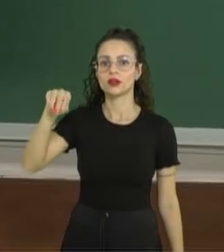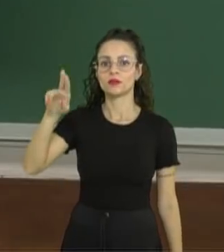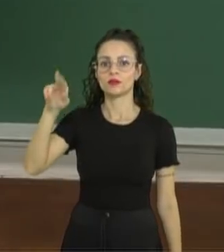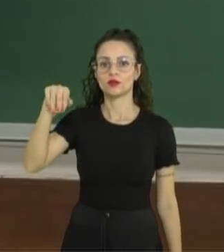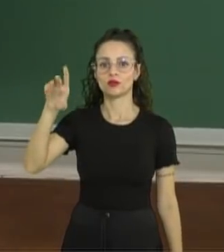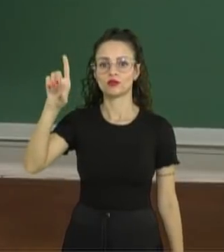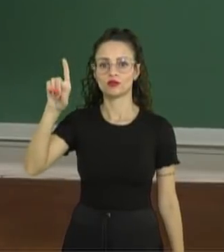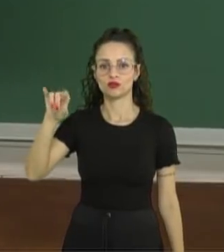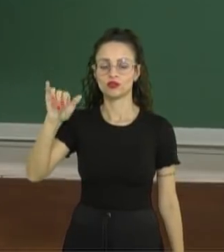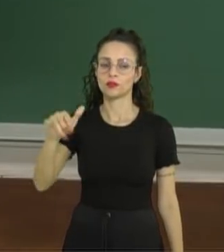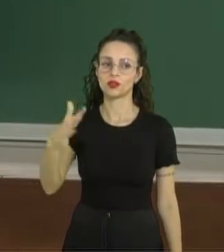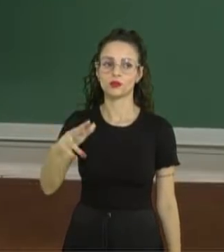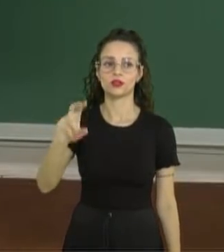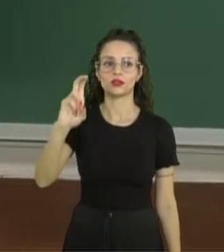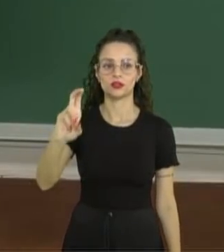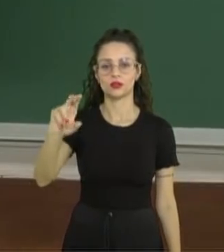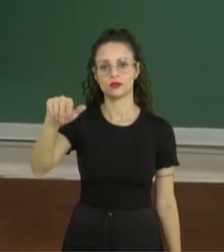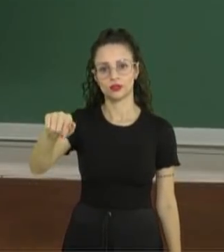aproximadamente